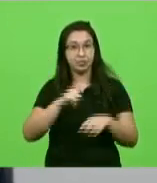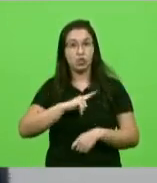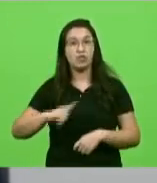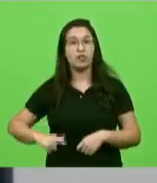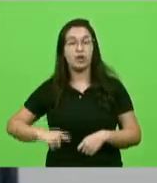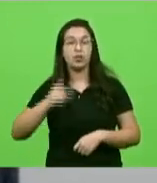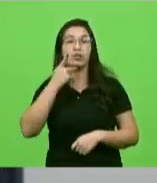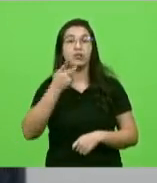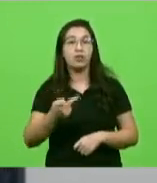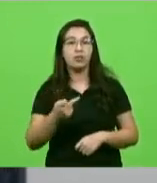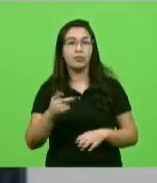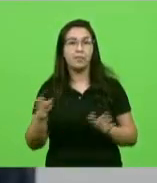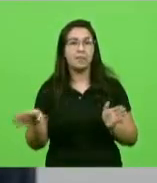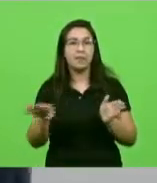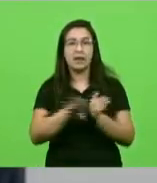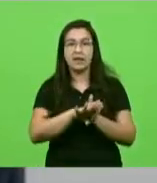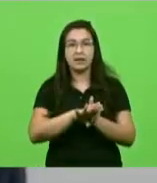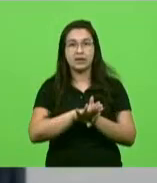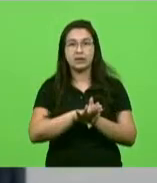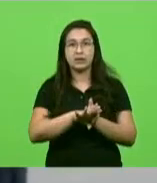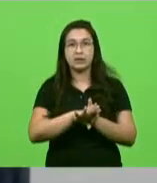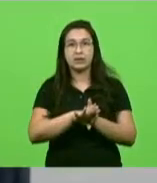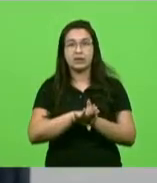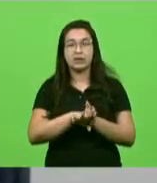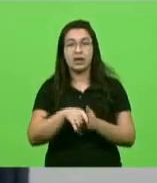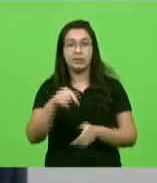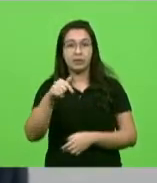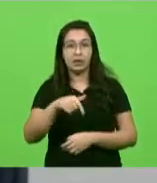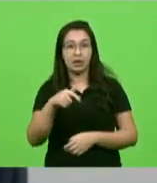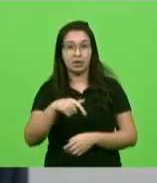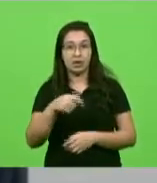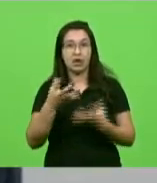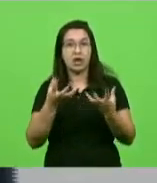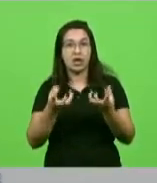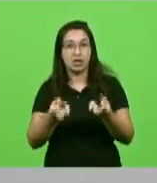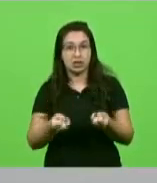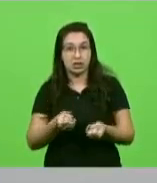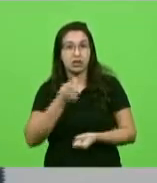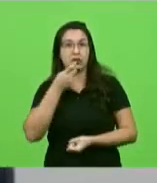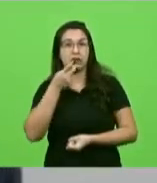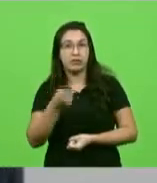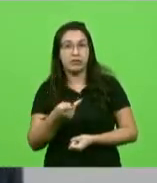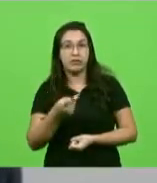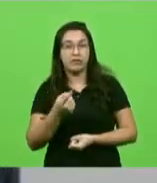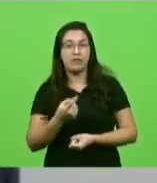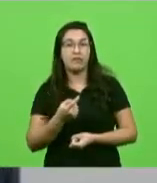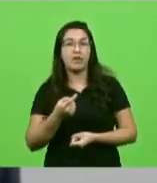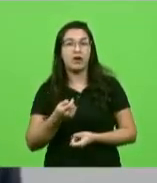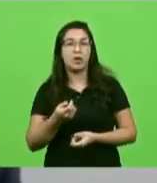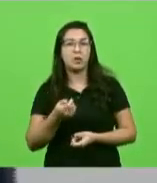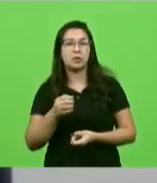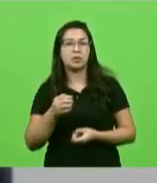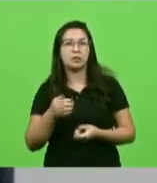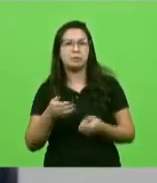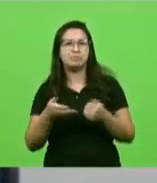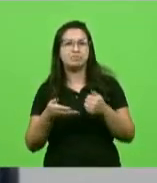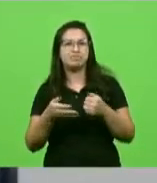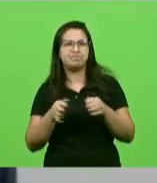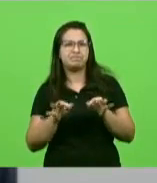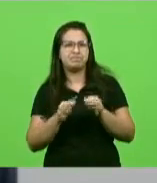governador, e não recebe. Aqui está admitindo sua excelência, pelo menos implicitamente,